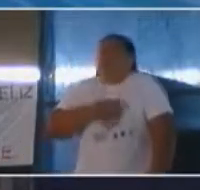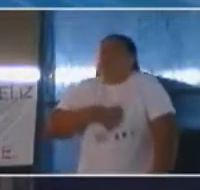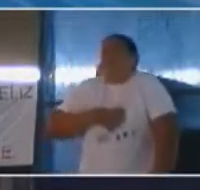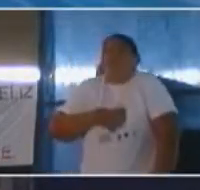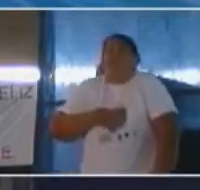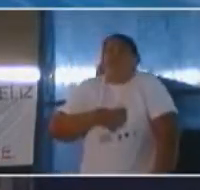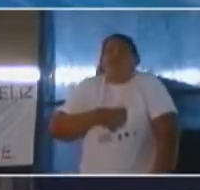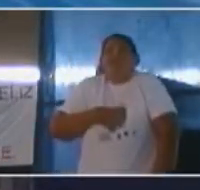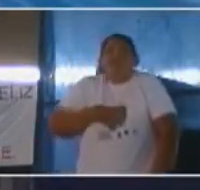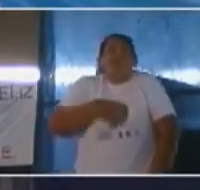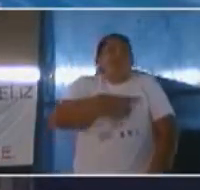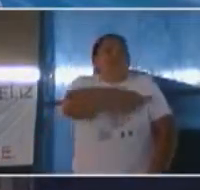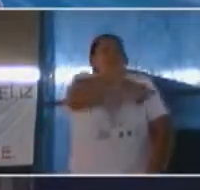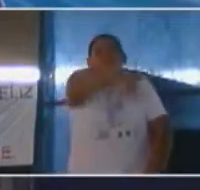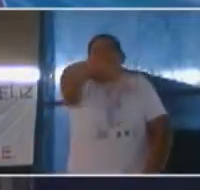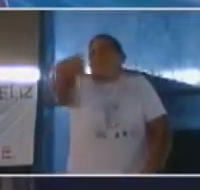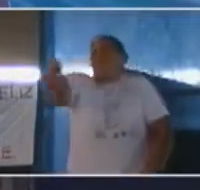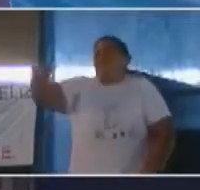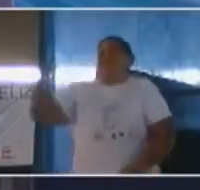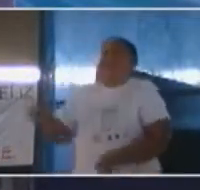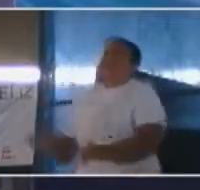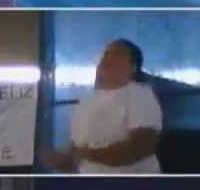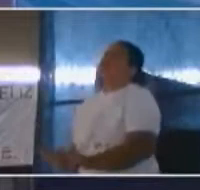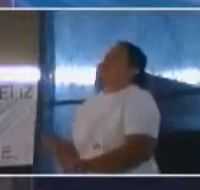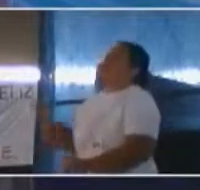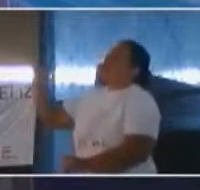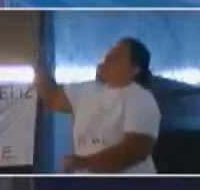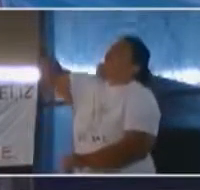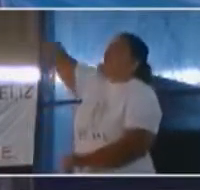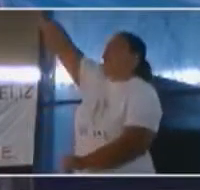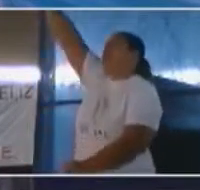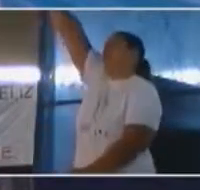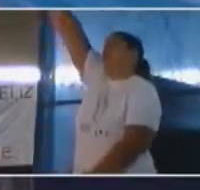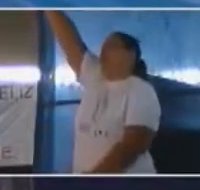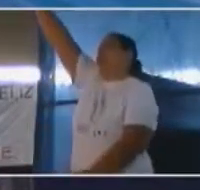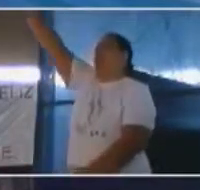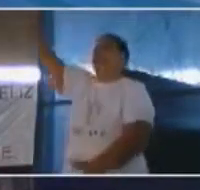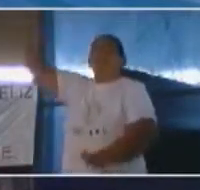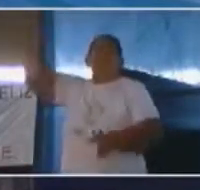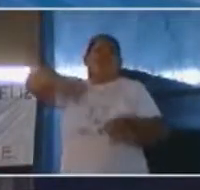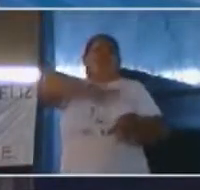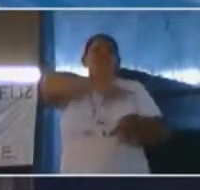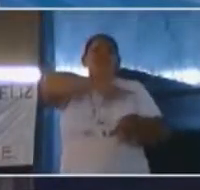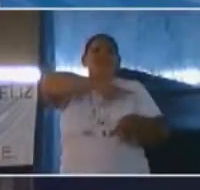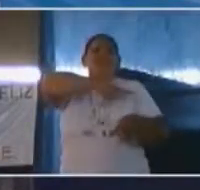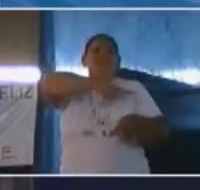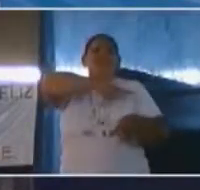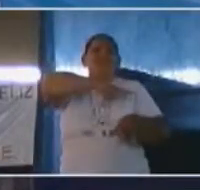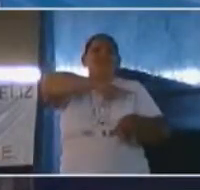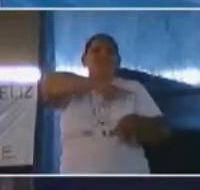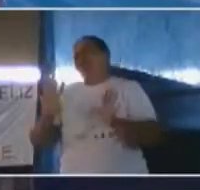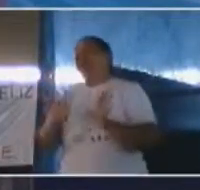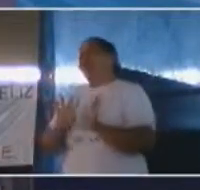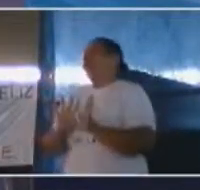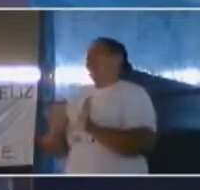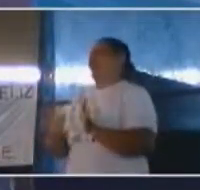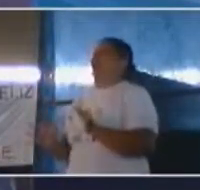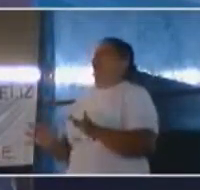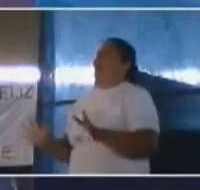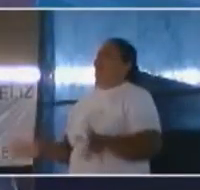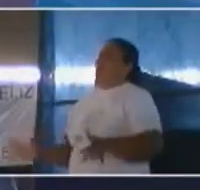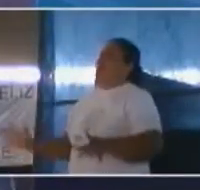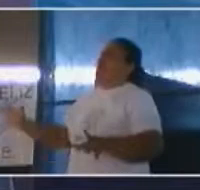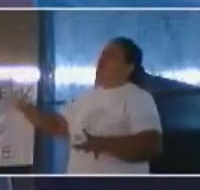que vocês possam voar bem alto, que vocês possam deixar-se levar pelo vento do Espírito